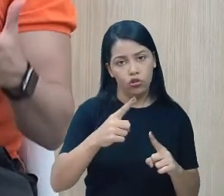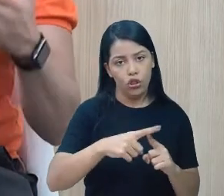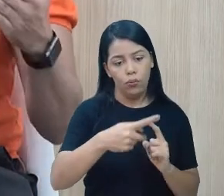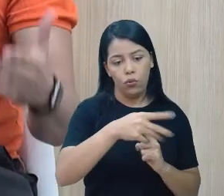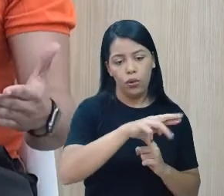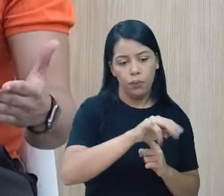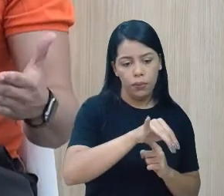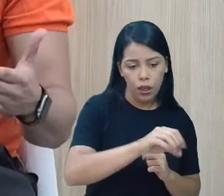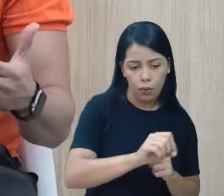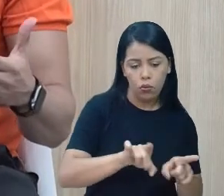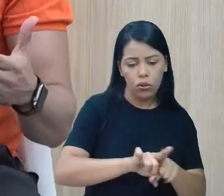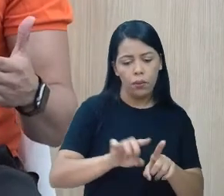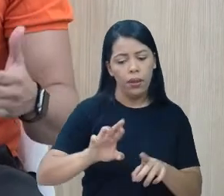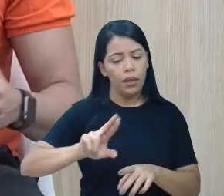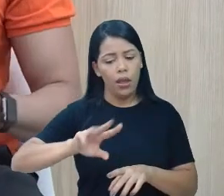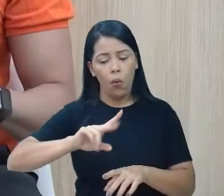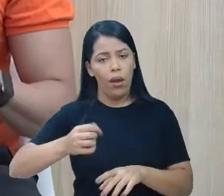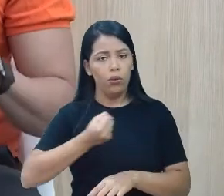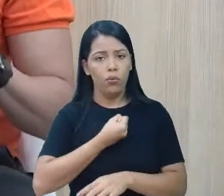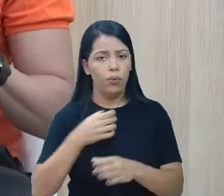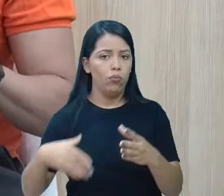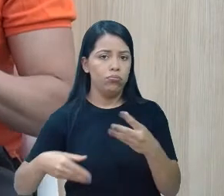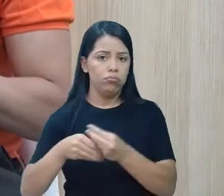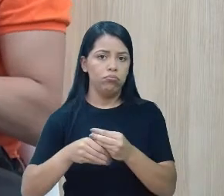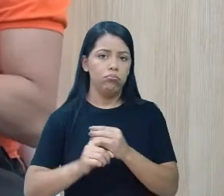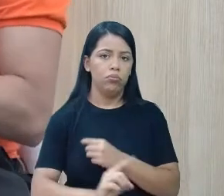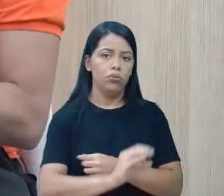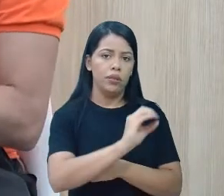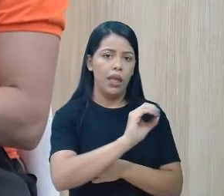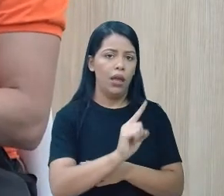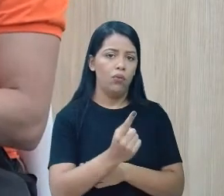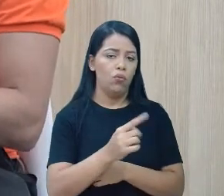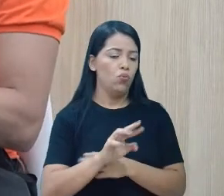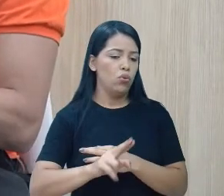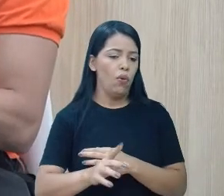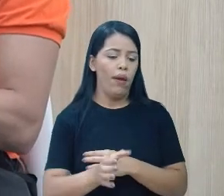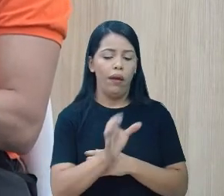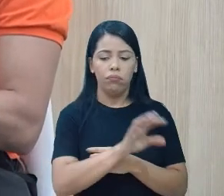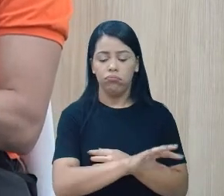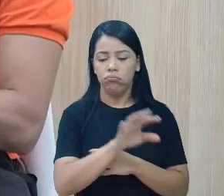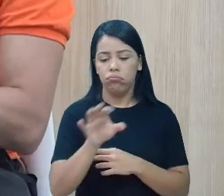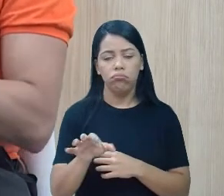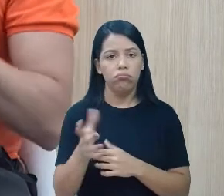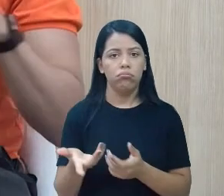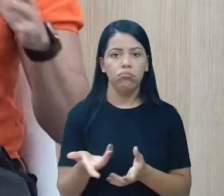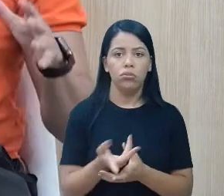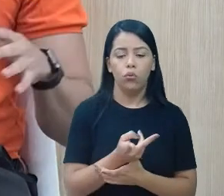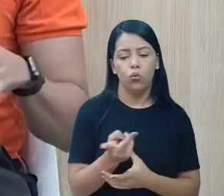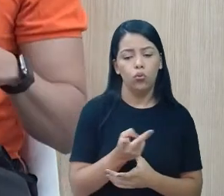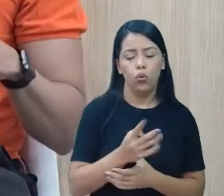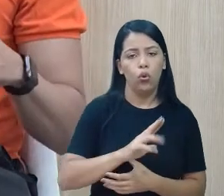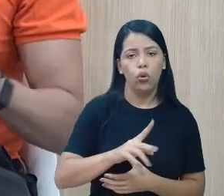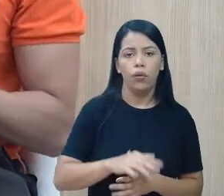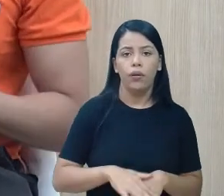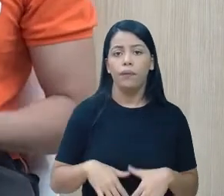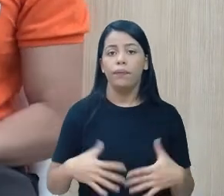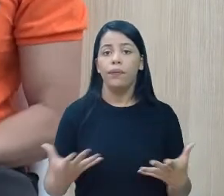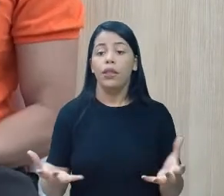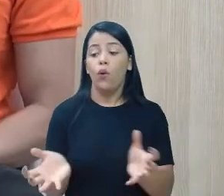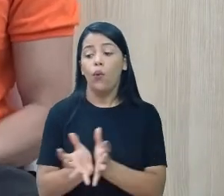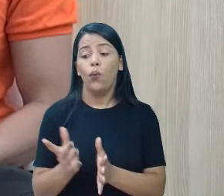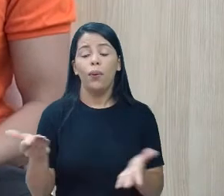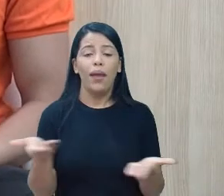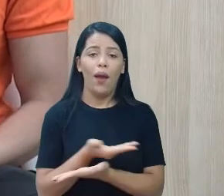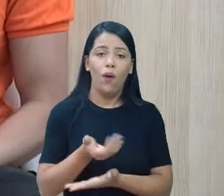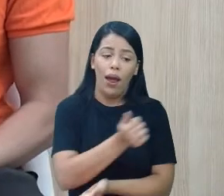número composto, tá joia? Então, o pessoal aqui tá participando, tá dando bom dia para você, Briane. Maria